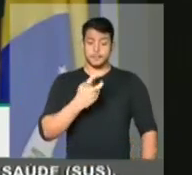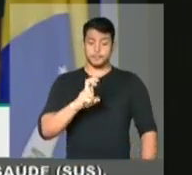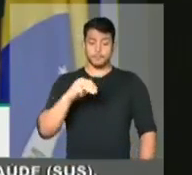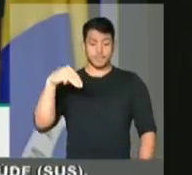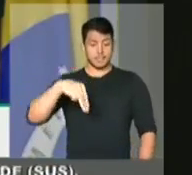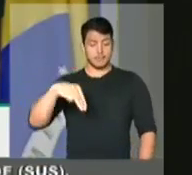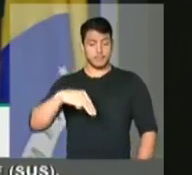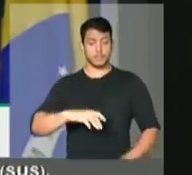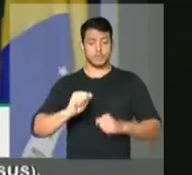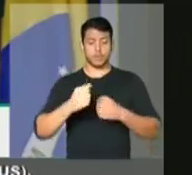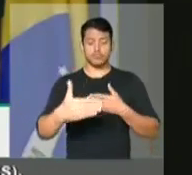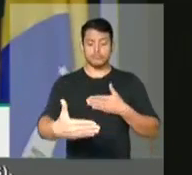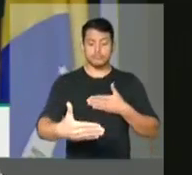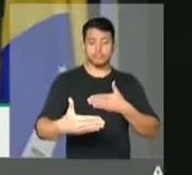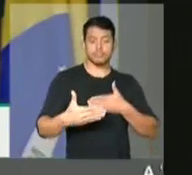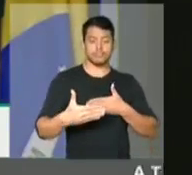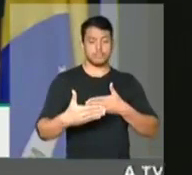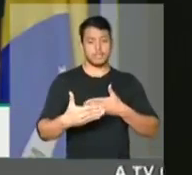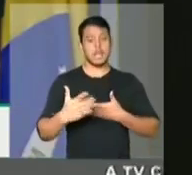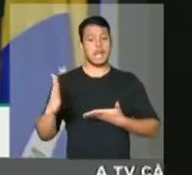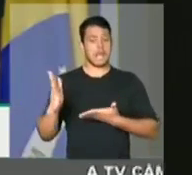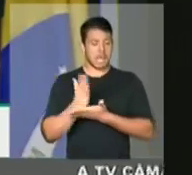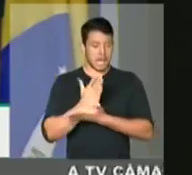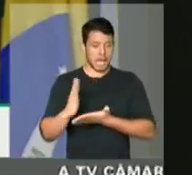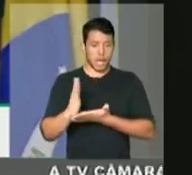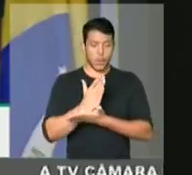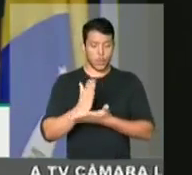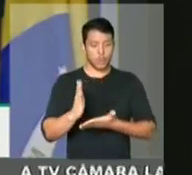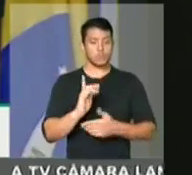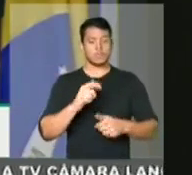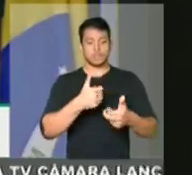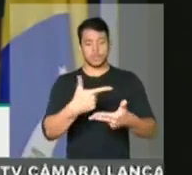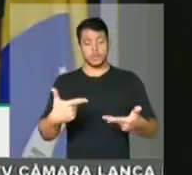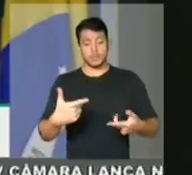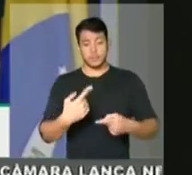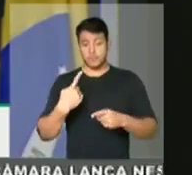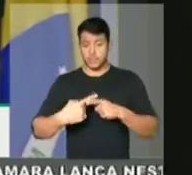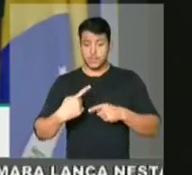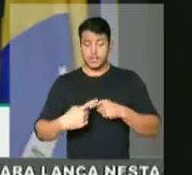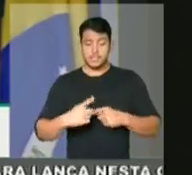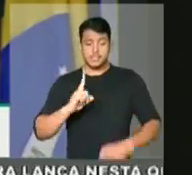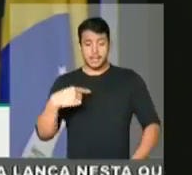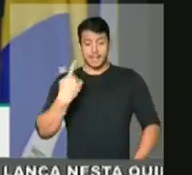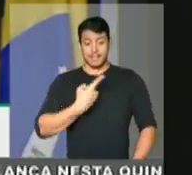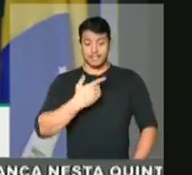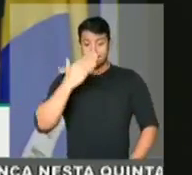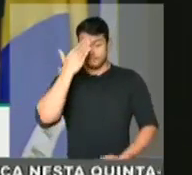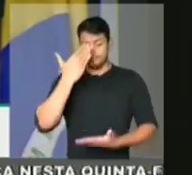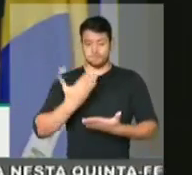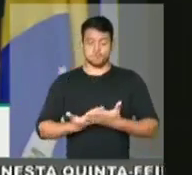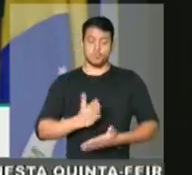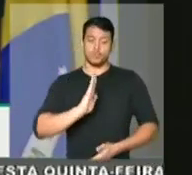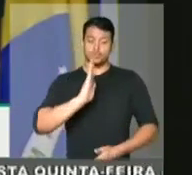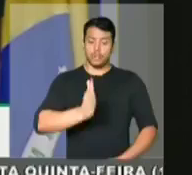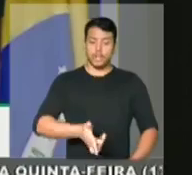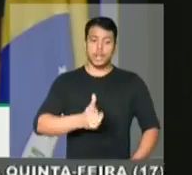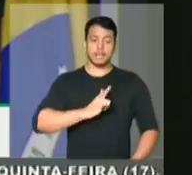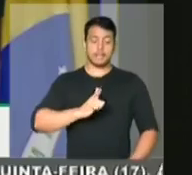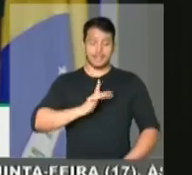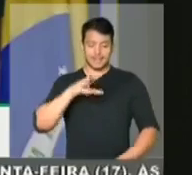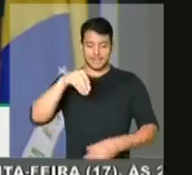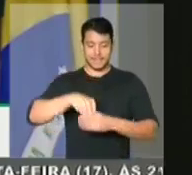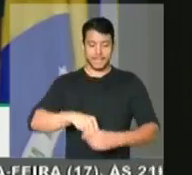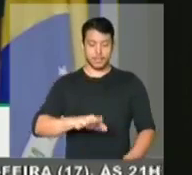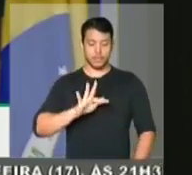ser diminuídos em muitos casos, uma vez que acreditamos que a margem de segurança já está inserida na faixa de